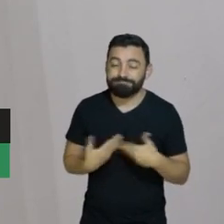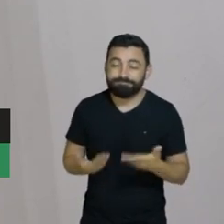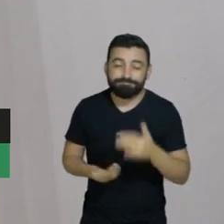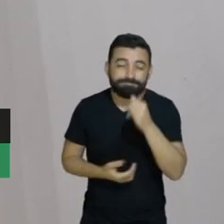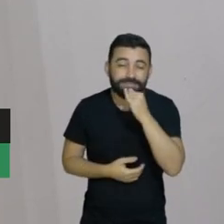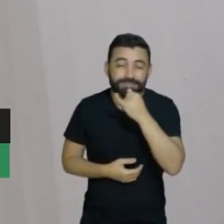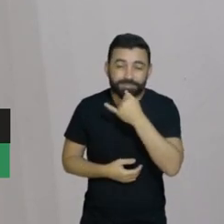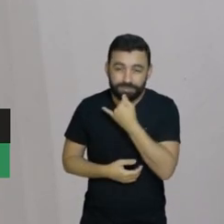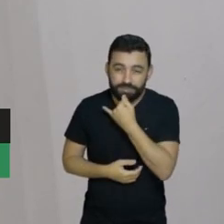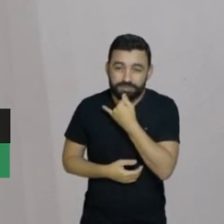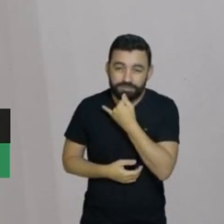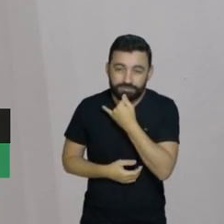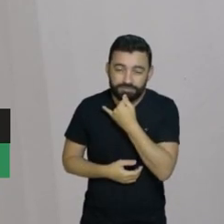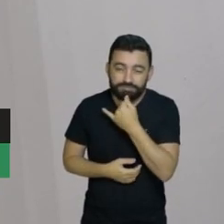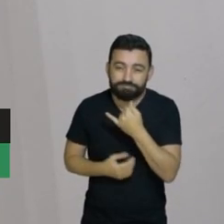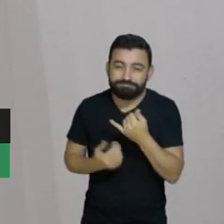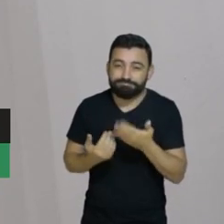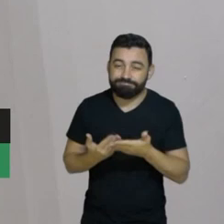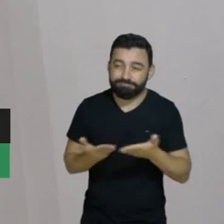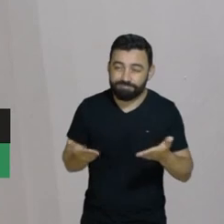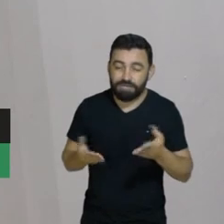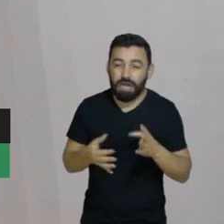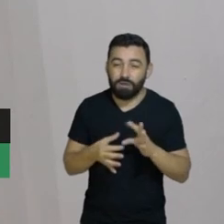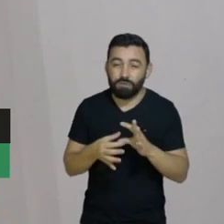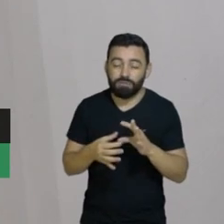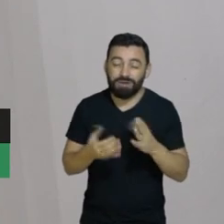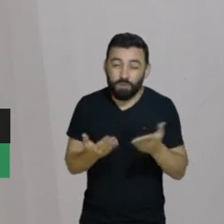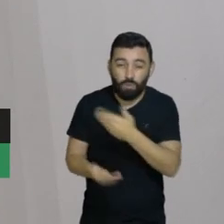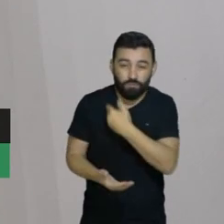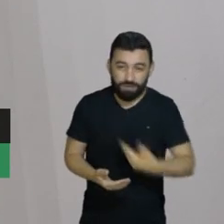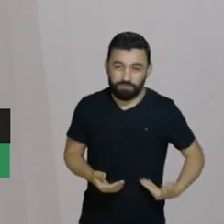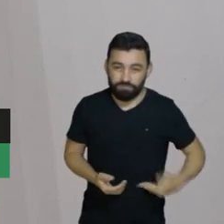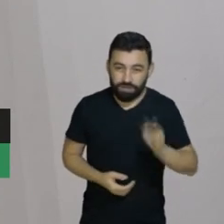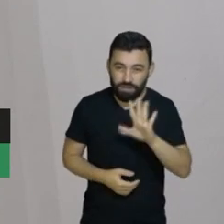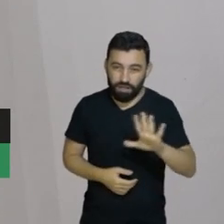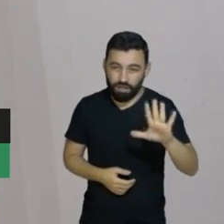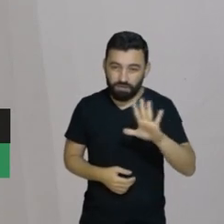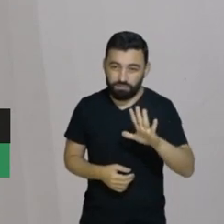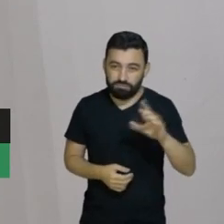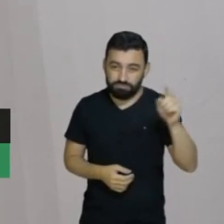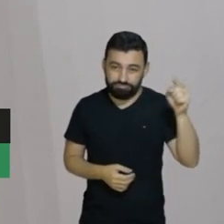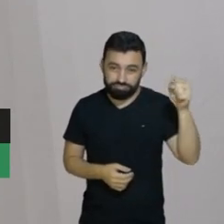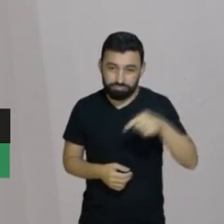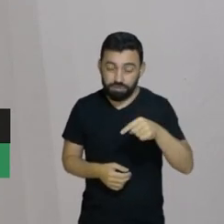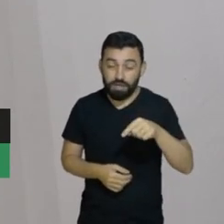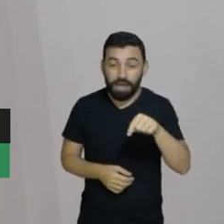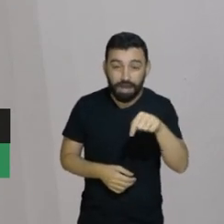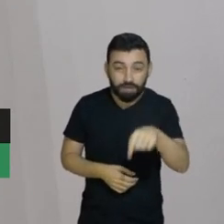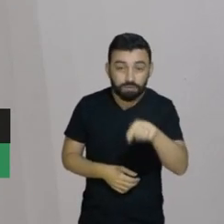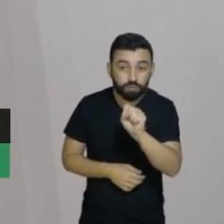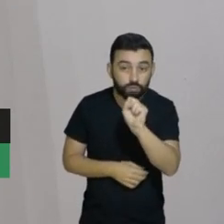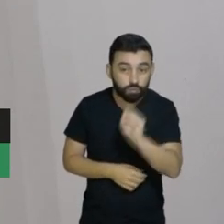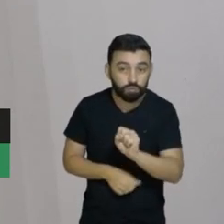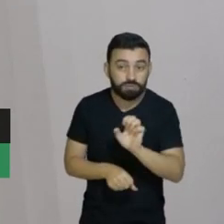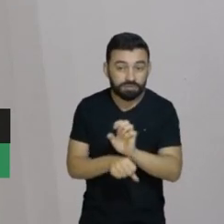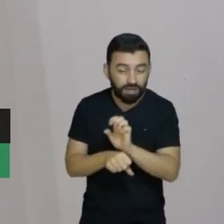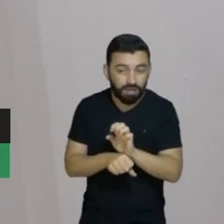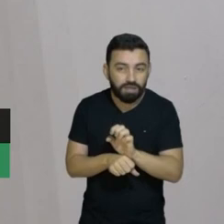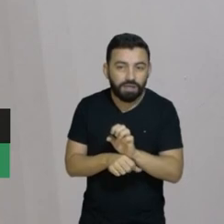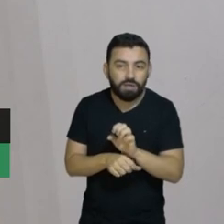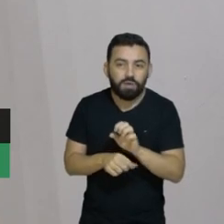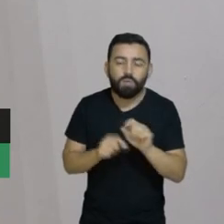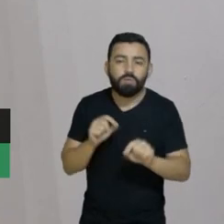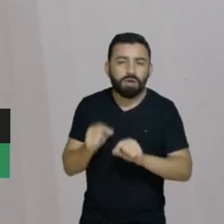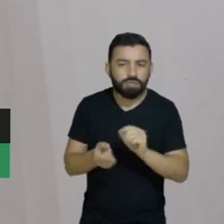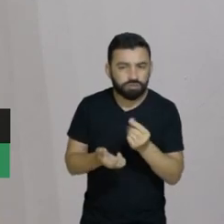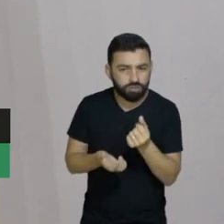Infelizmente, a União draga dos estados do Sul a sua capacidade de